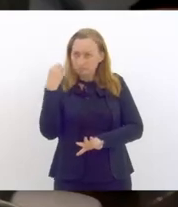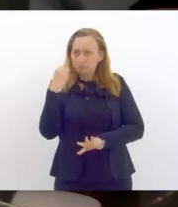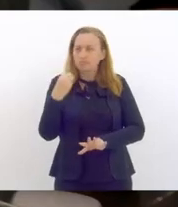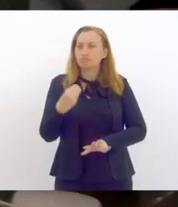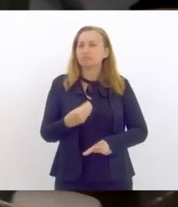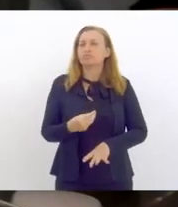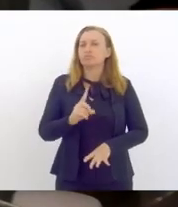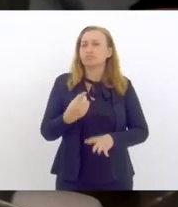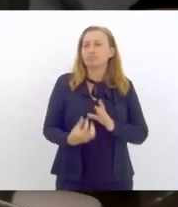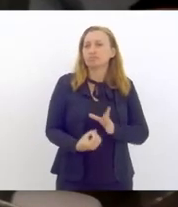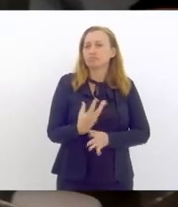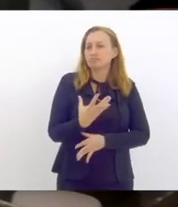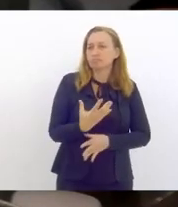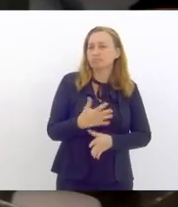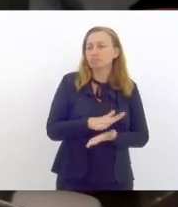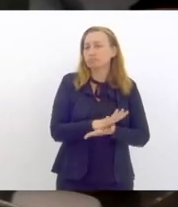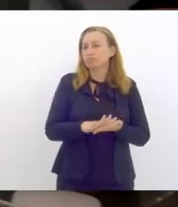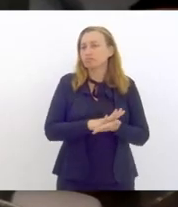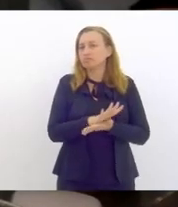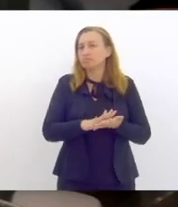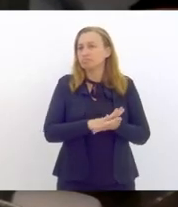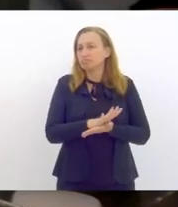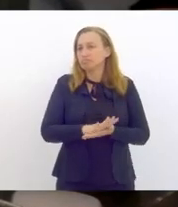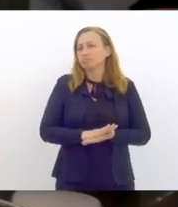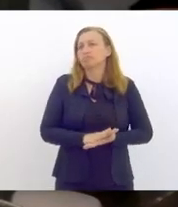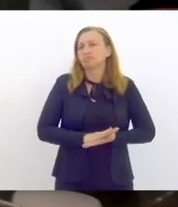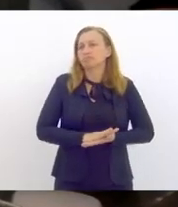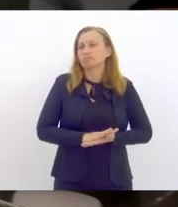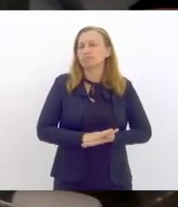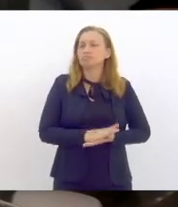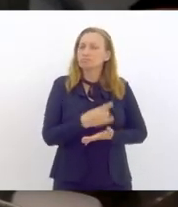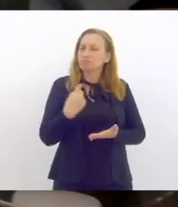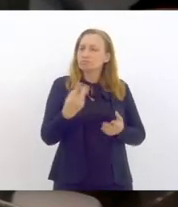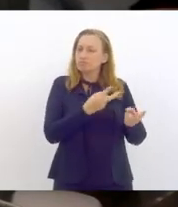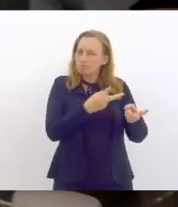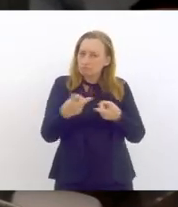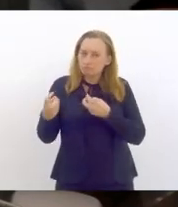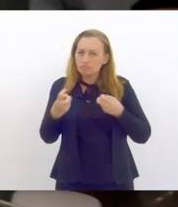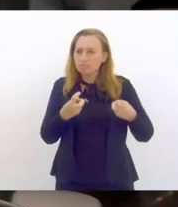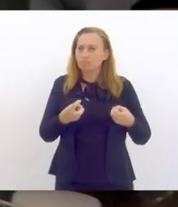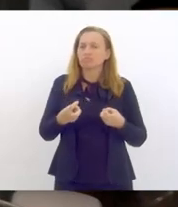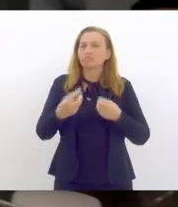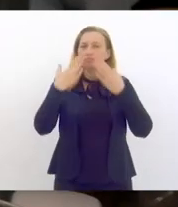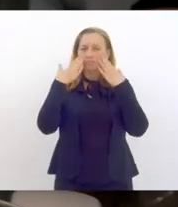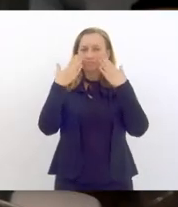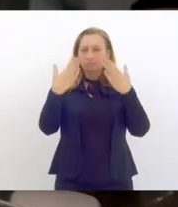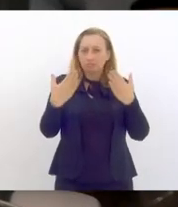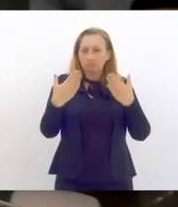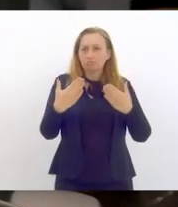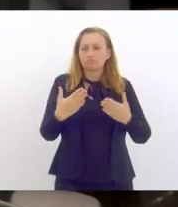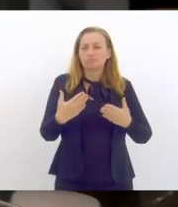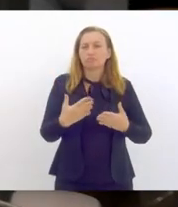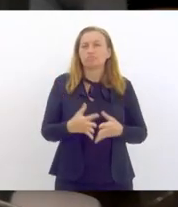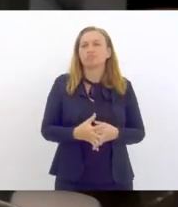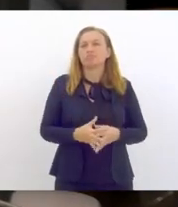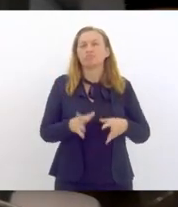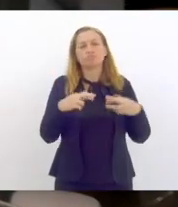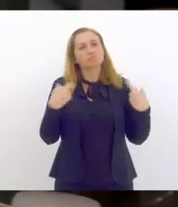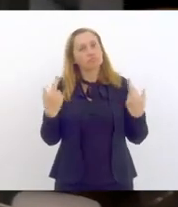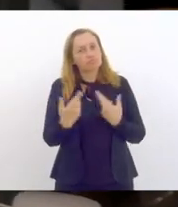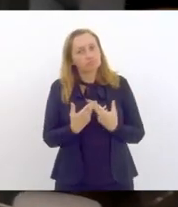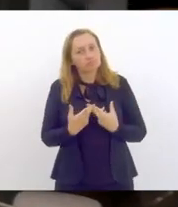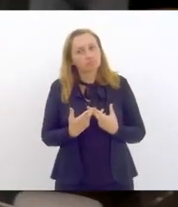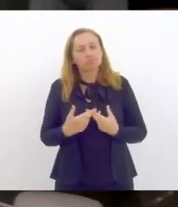nós não estamos criando nada aqui nós as nossas observações apresentadas nas nossas reuniões